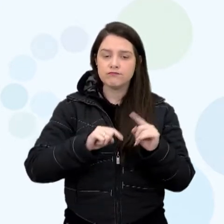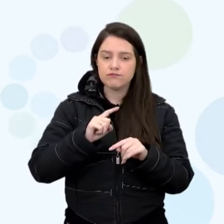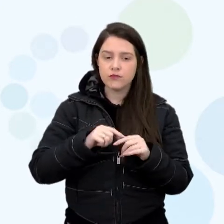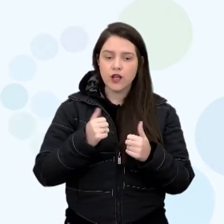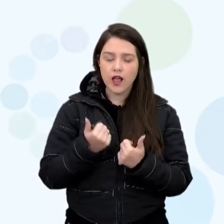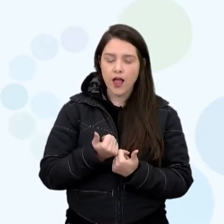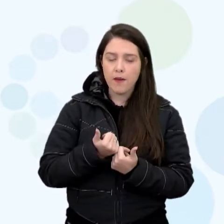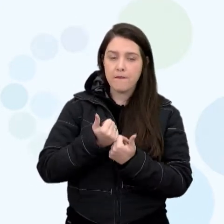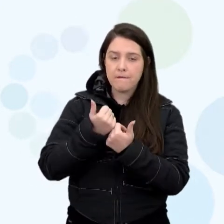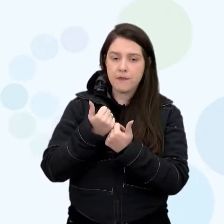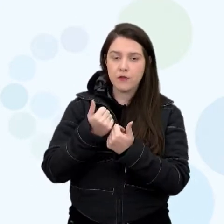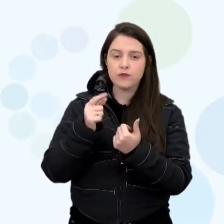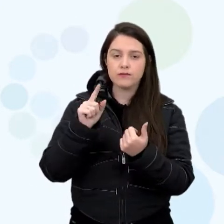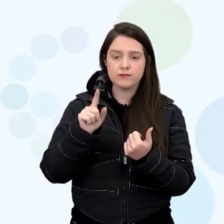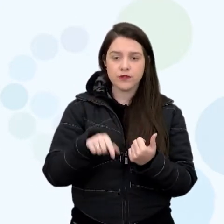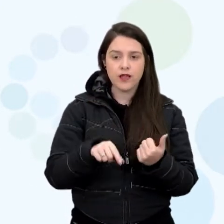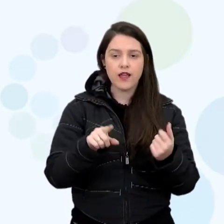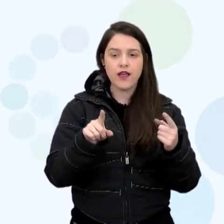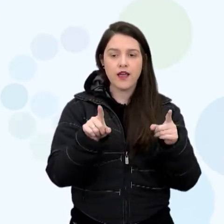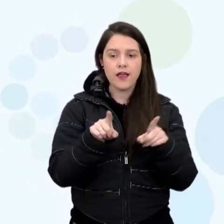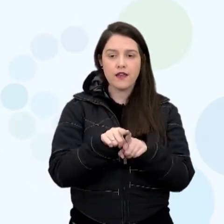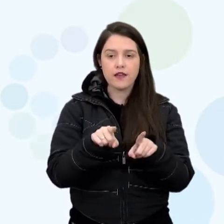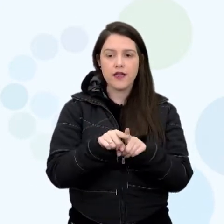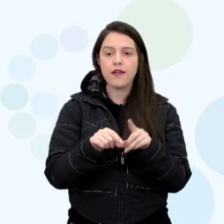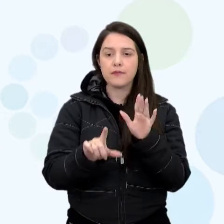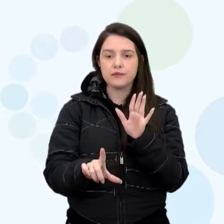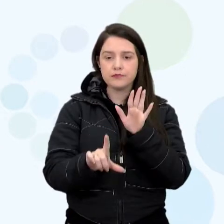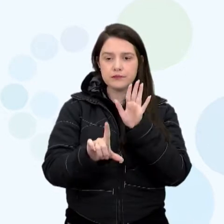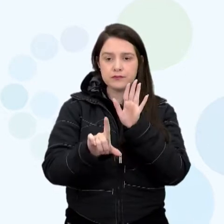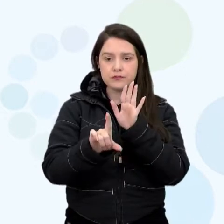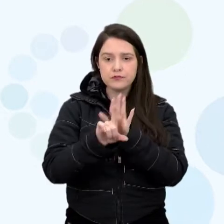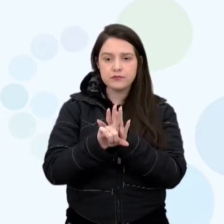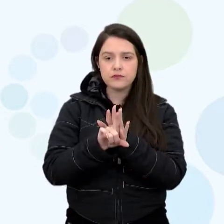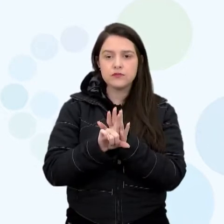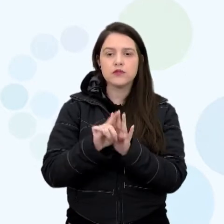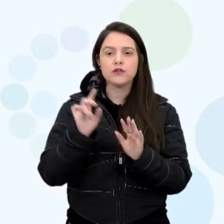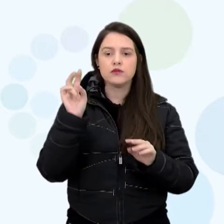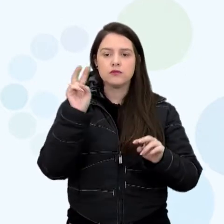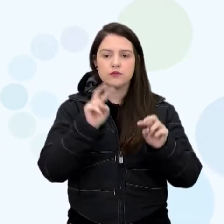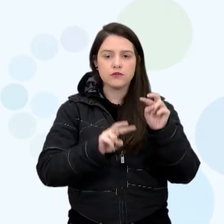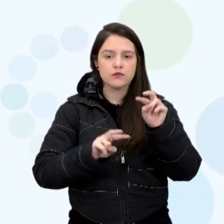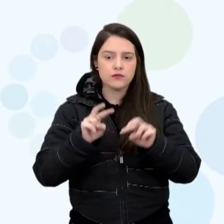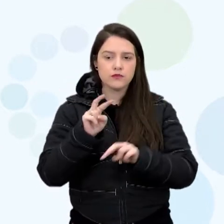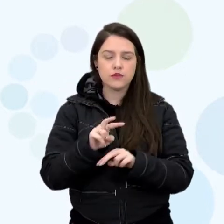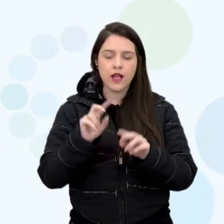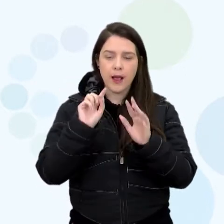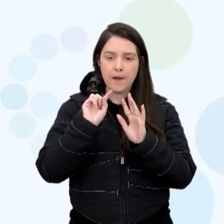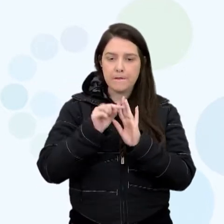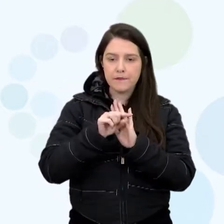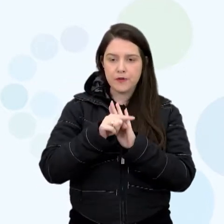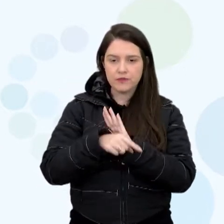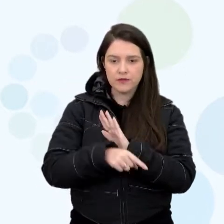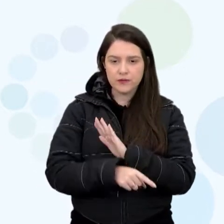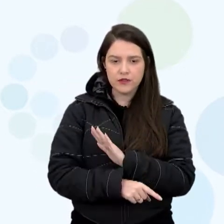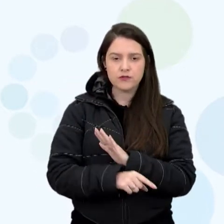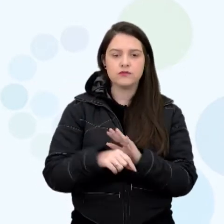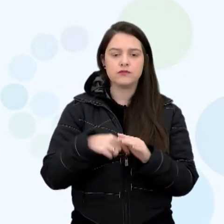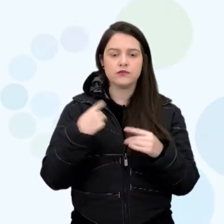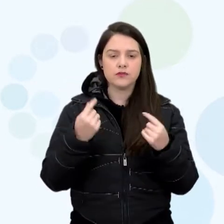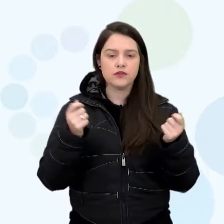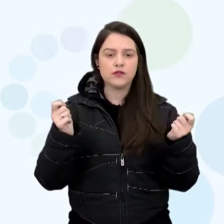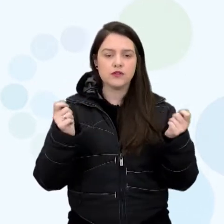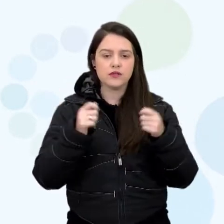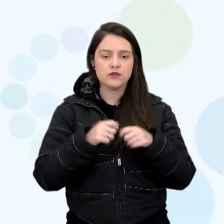famoso mapa, tá ok? A aula será conduzida por mim, hashtag Quem Divide Multiplica, nosso aprofundamento curricular. Estamos na unidade